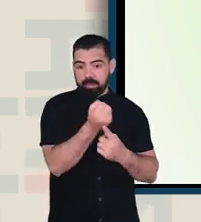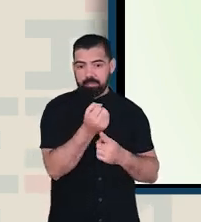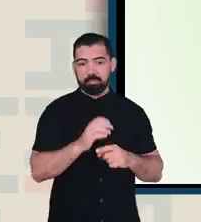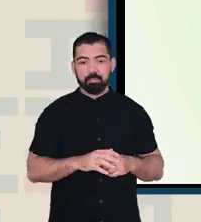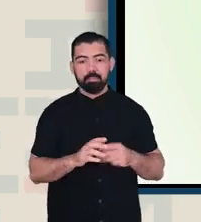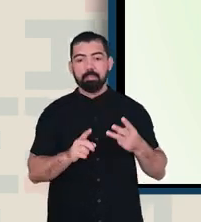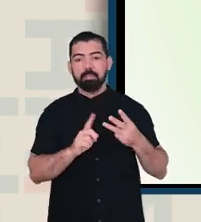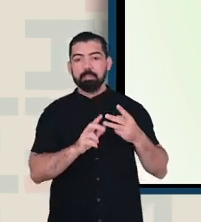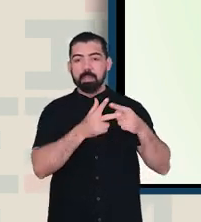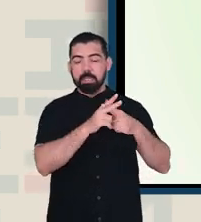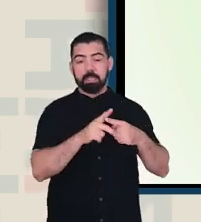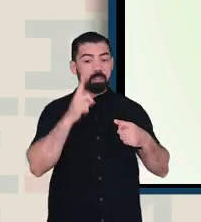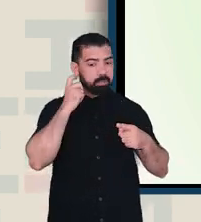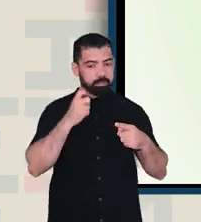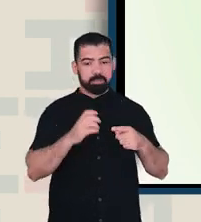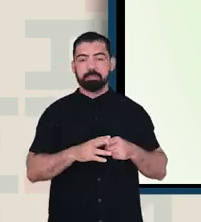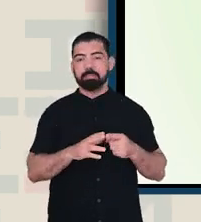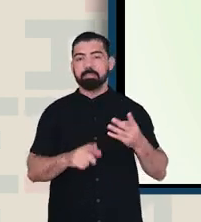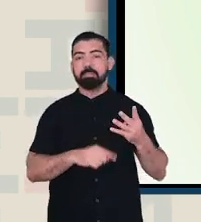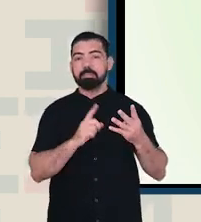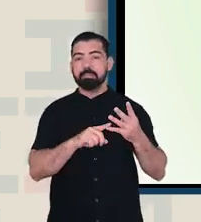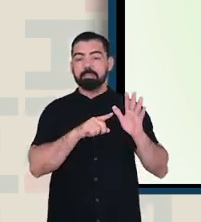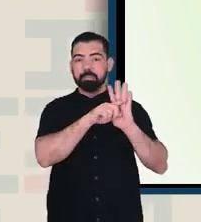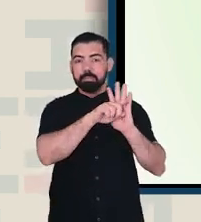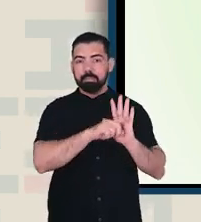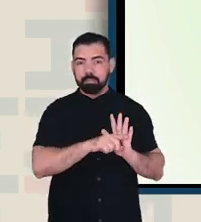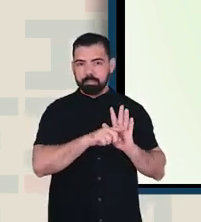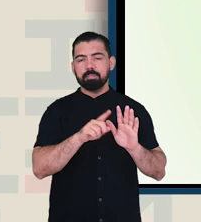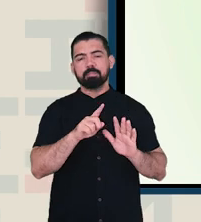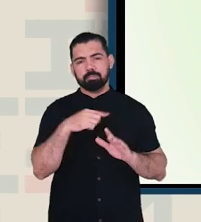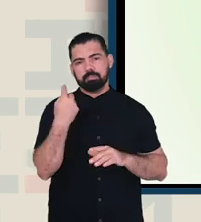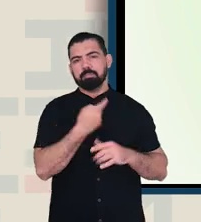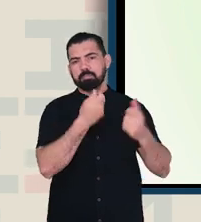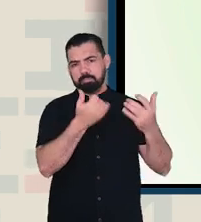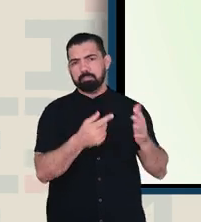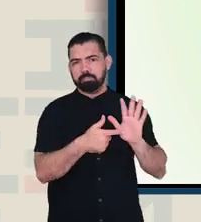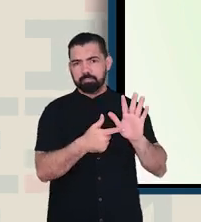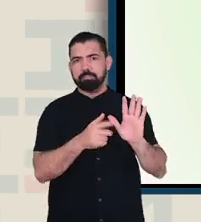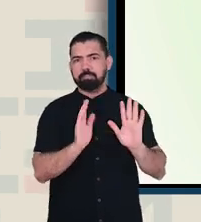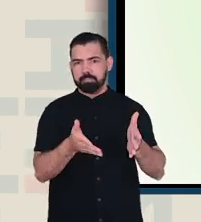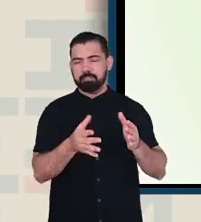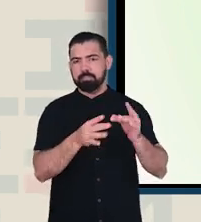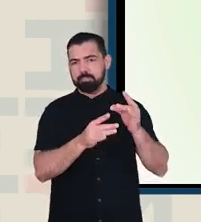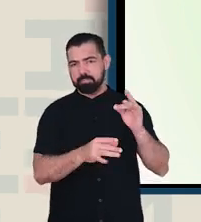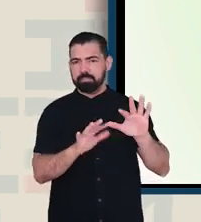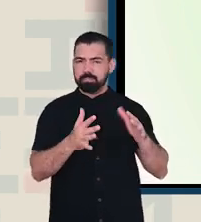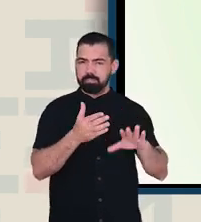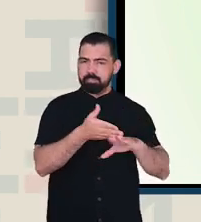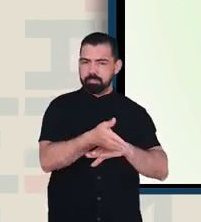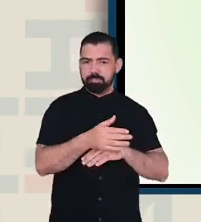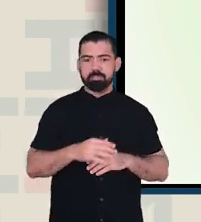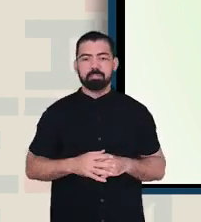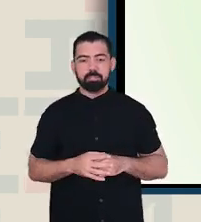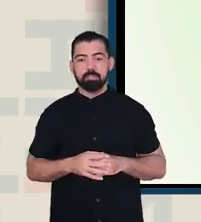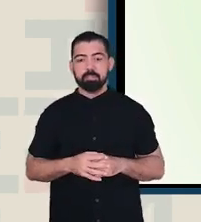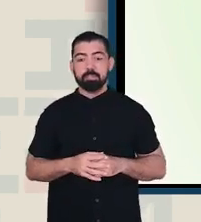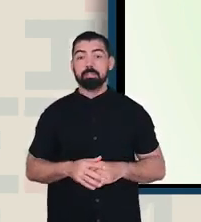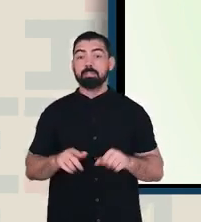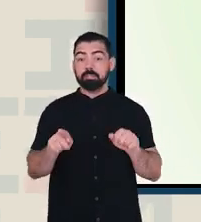gravação, sobre edição de áudio, análises que a gente já acabou de mais ou menos entrar um pouquinho